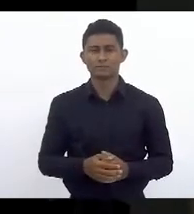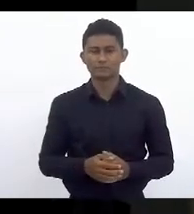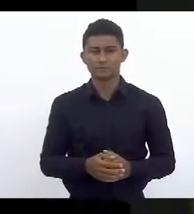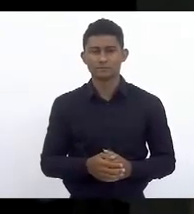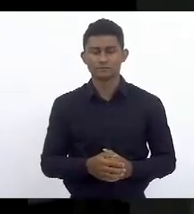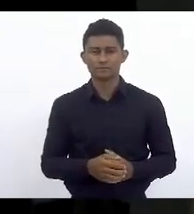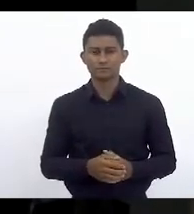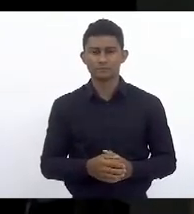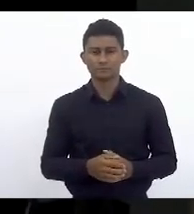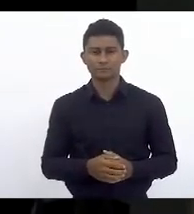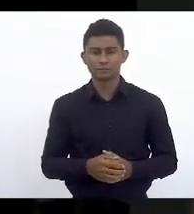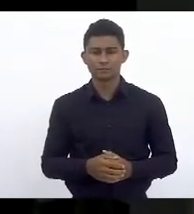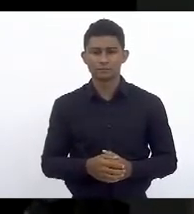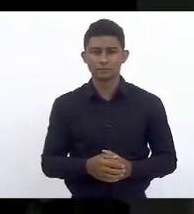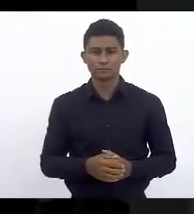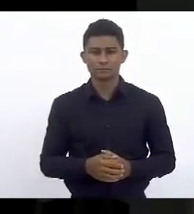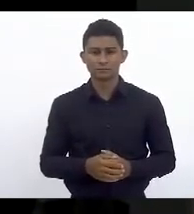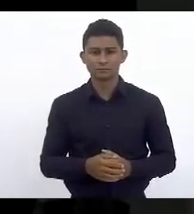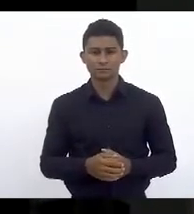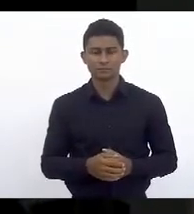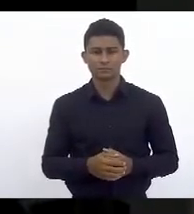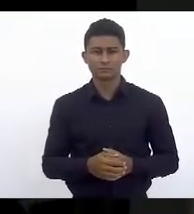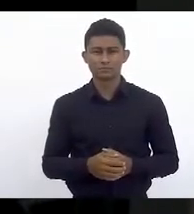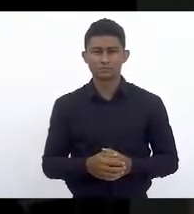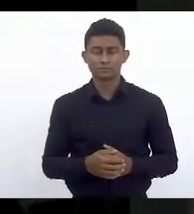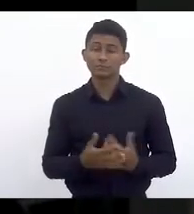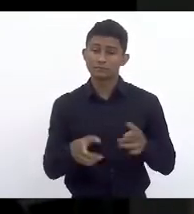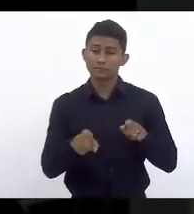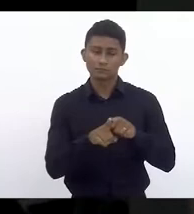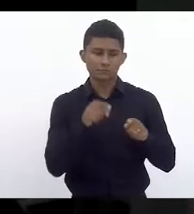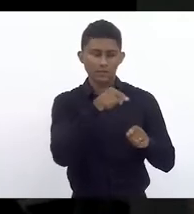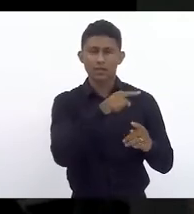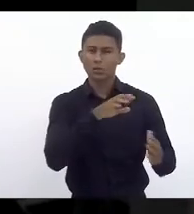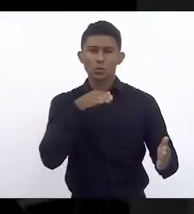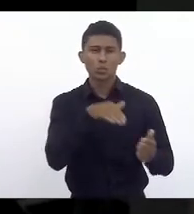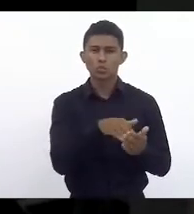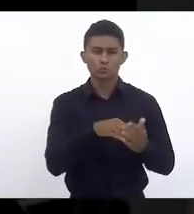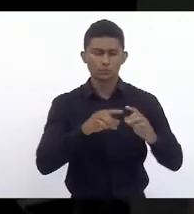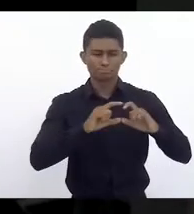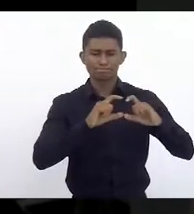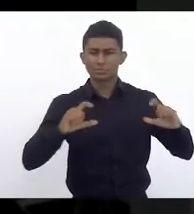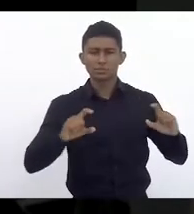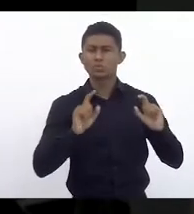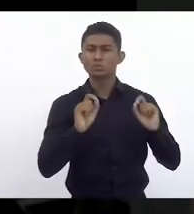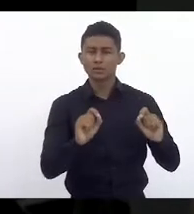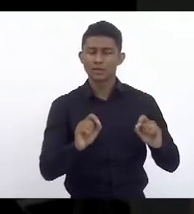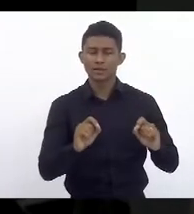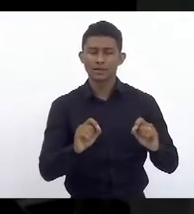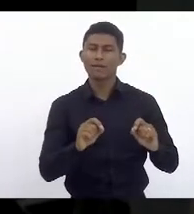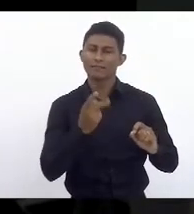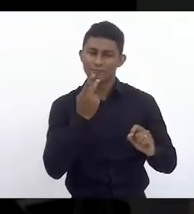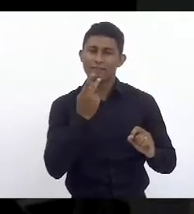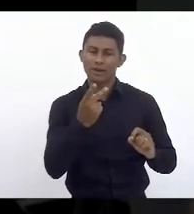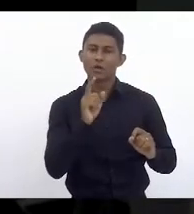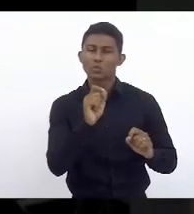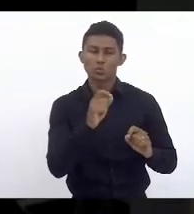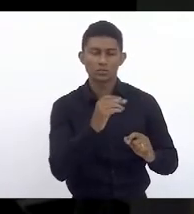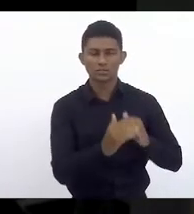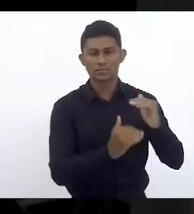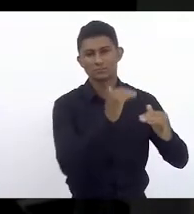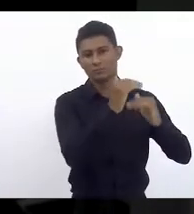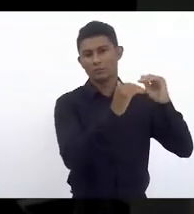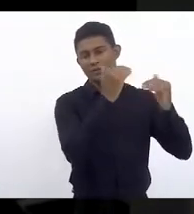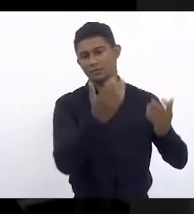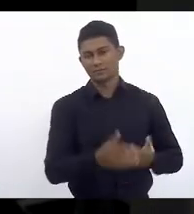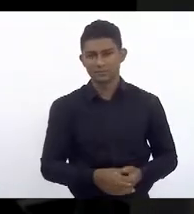desequilíbrio cíclico, e lá no seu último inciso ela trata de desenvolvimento. Então é